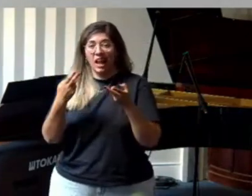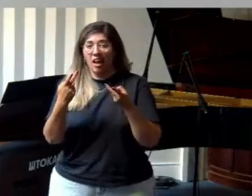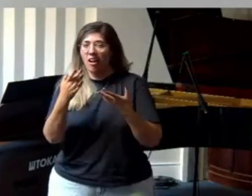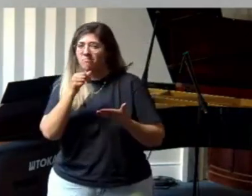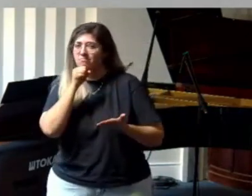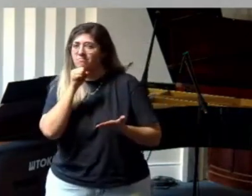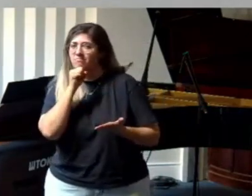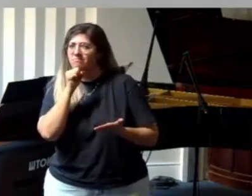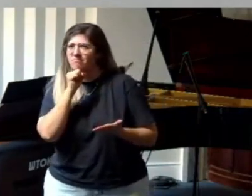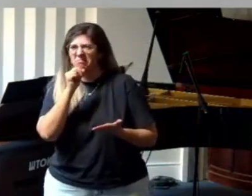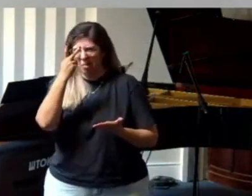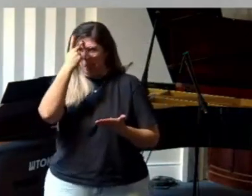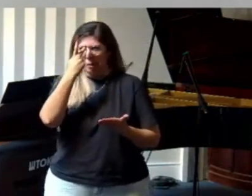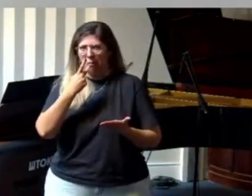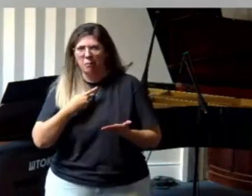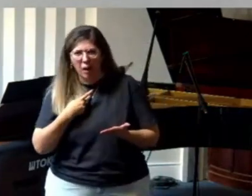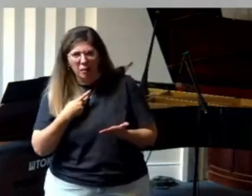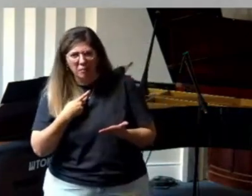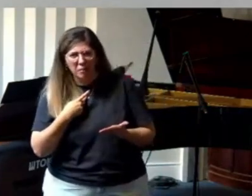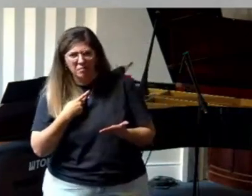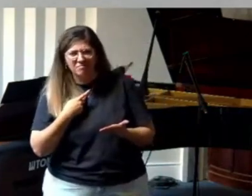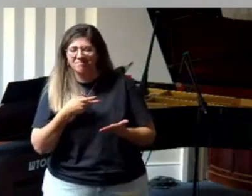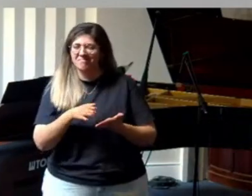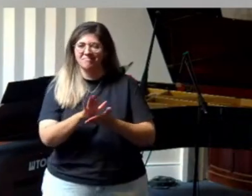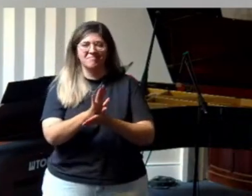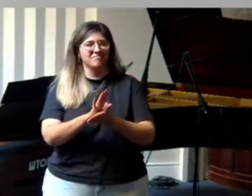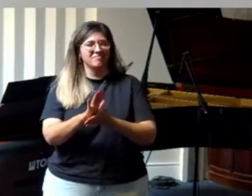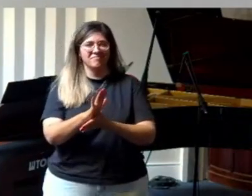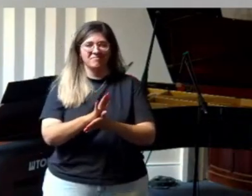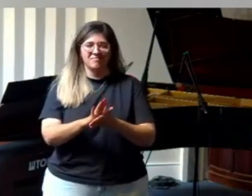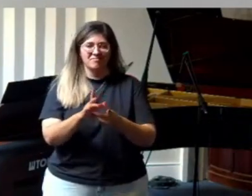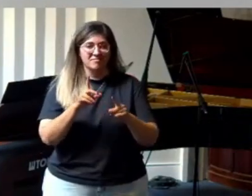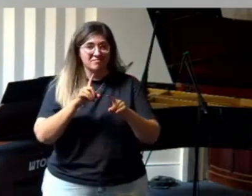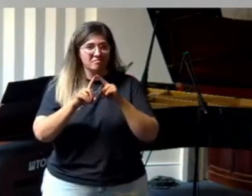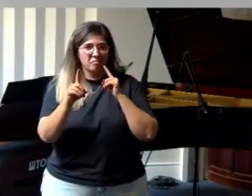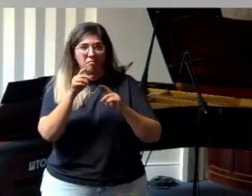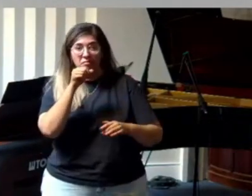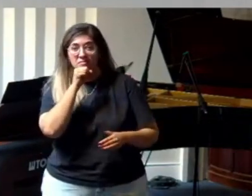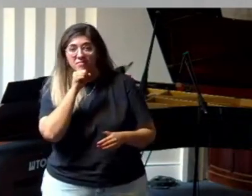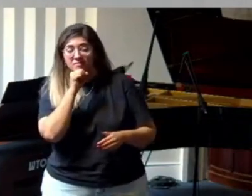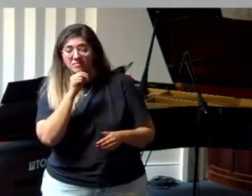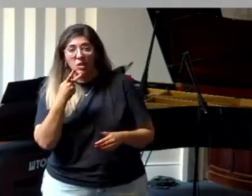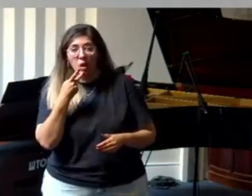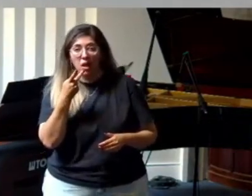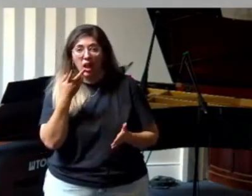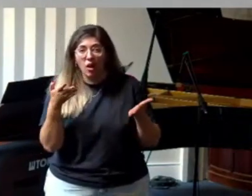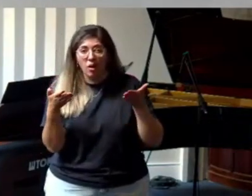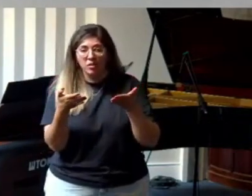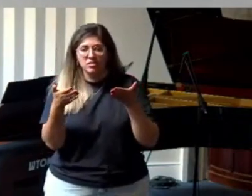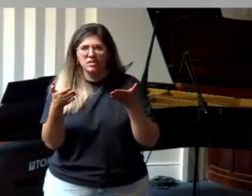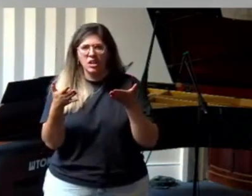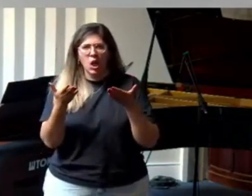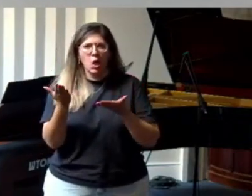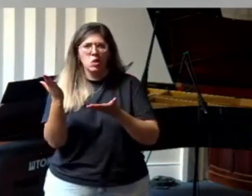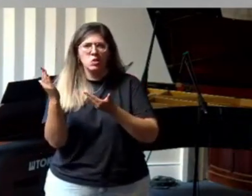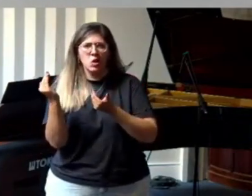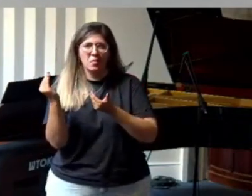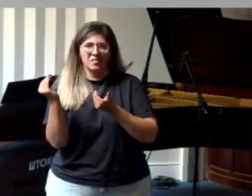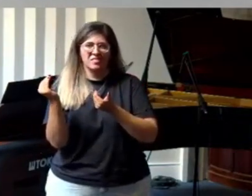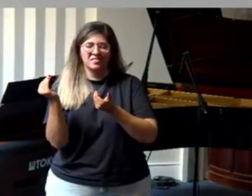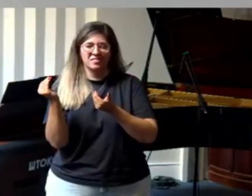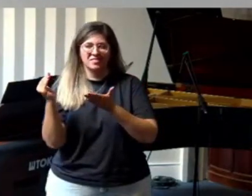Deus. Se você perguntar quando isso começou na vida deles, começou quando eles eram jovens. E Deus preservou até agora. Por